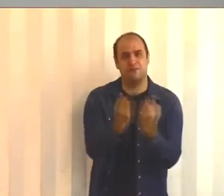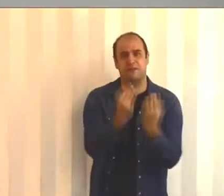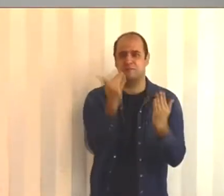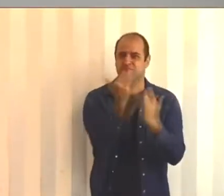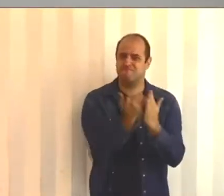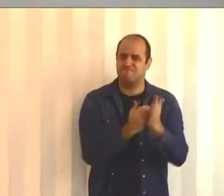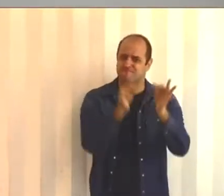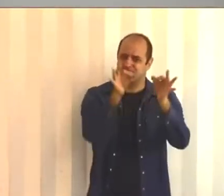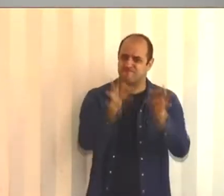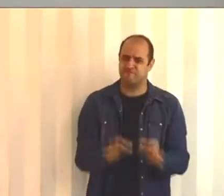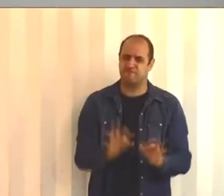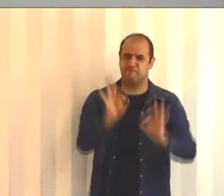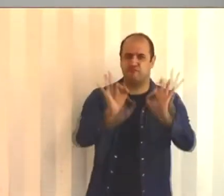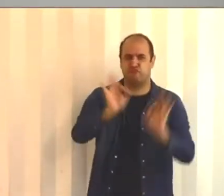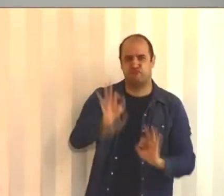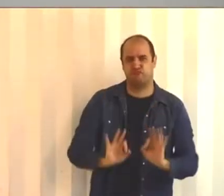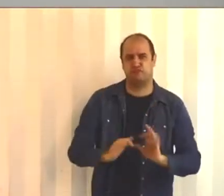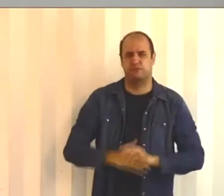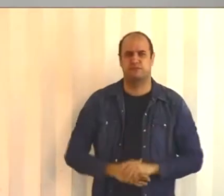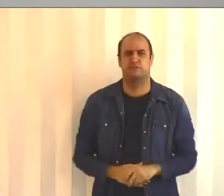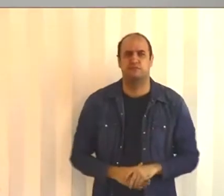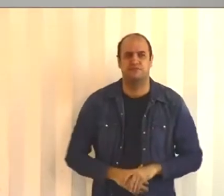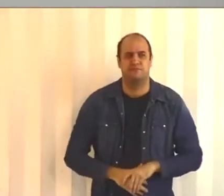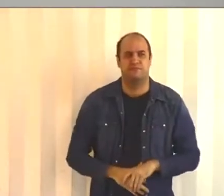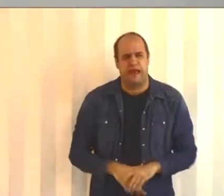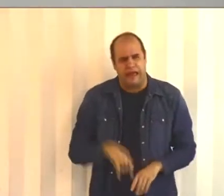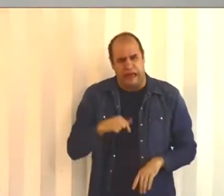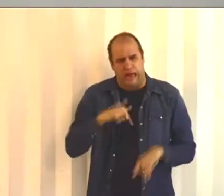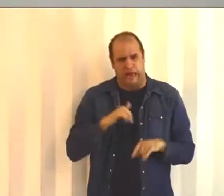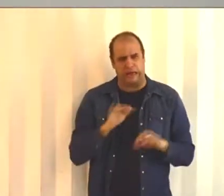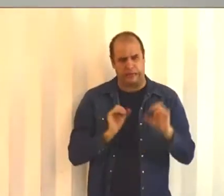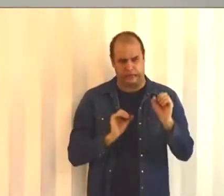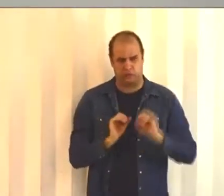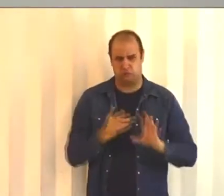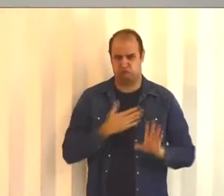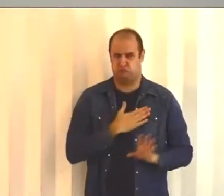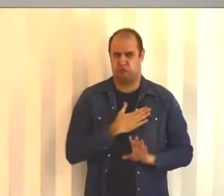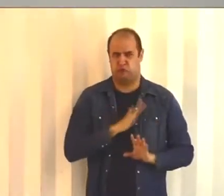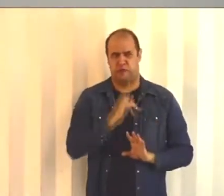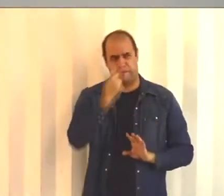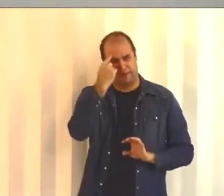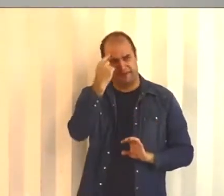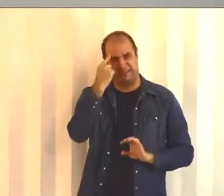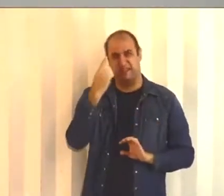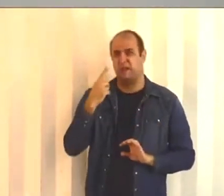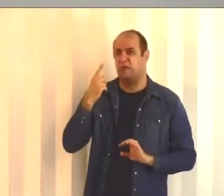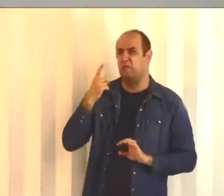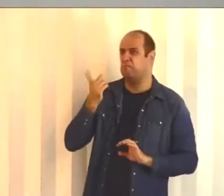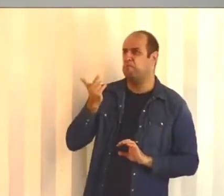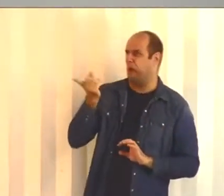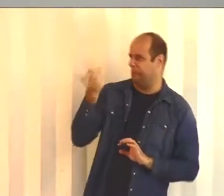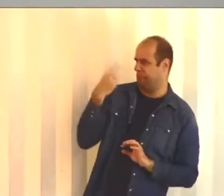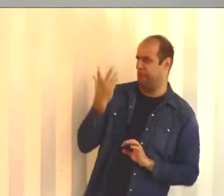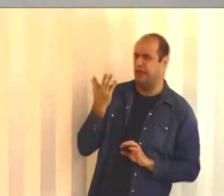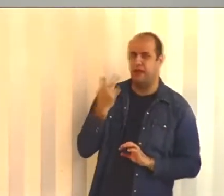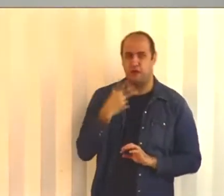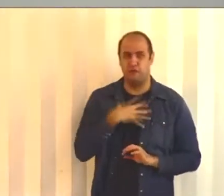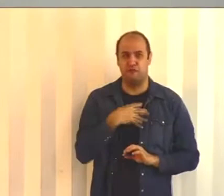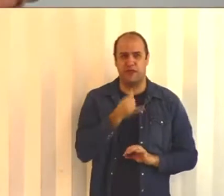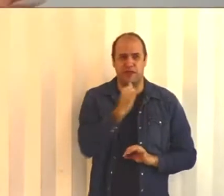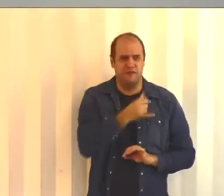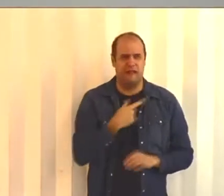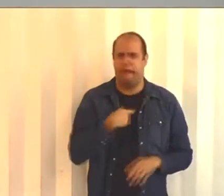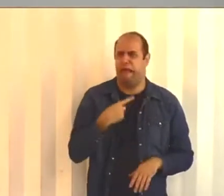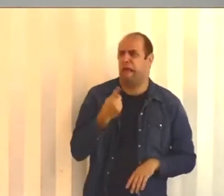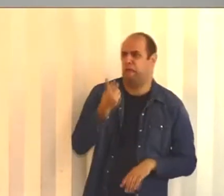estruturada. No Ocidente, nós, na verdade, nem gostamos muito de pensar assim, porque os filhos logo dizem: mas então são